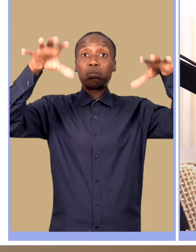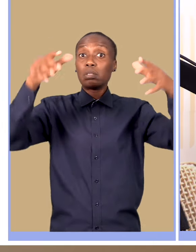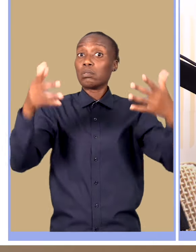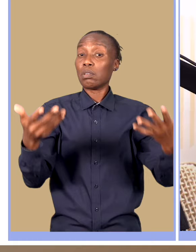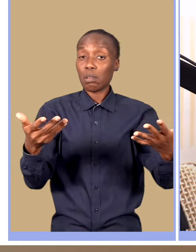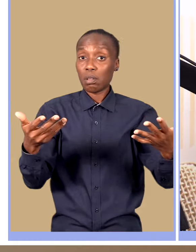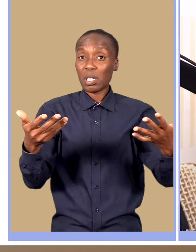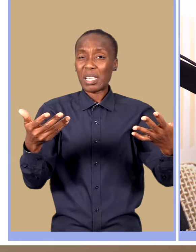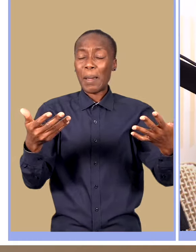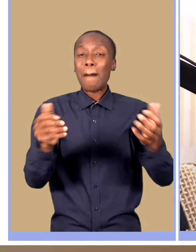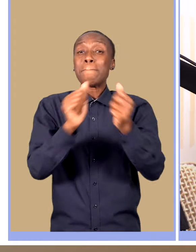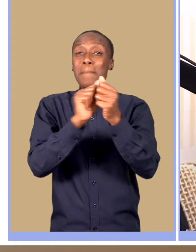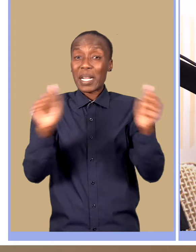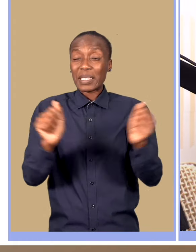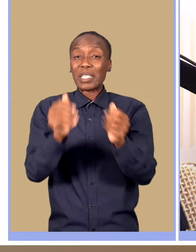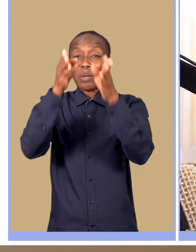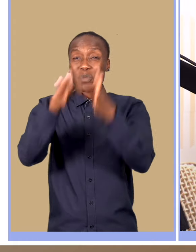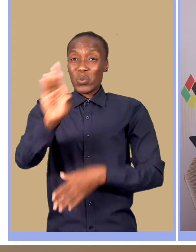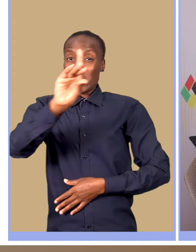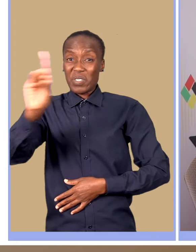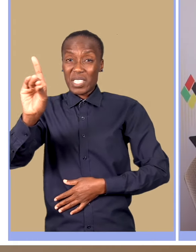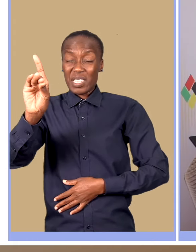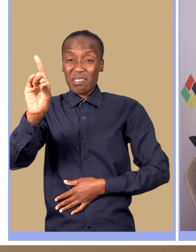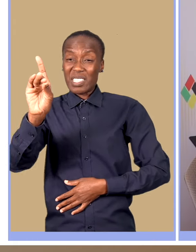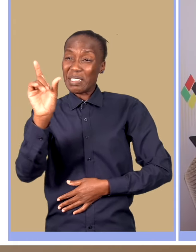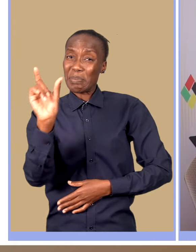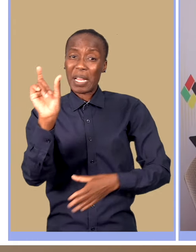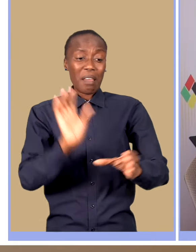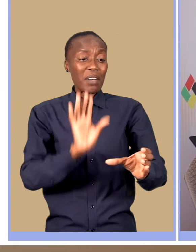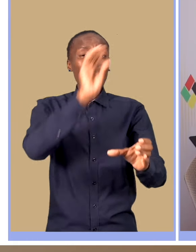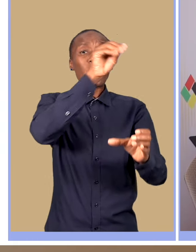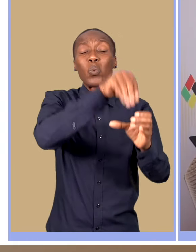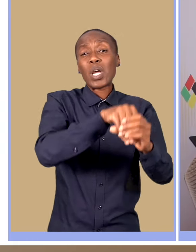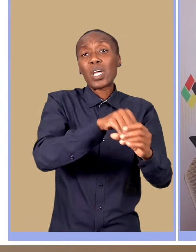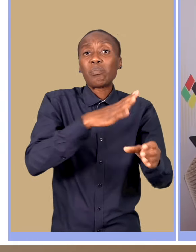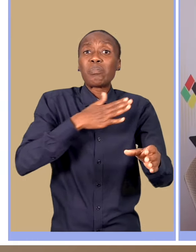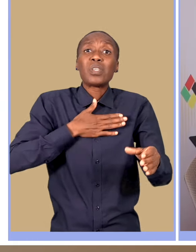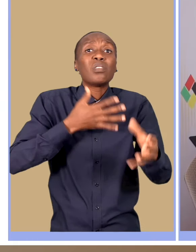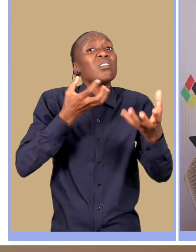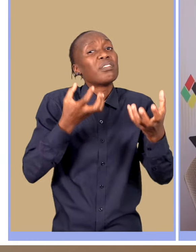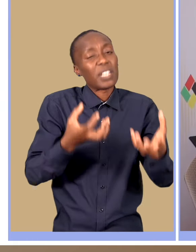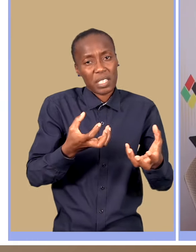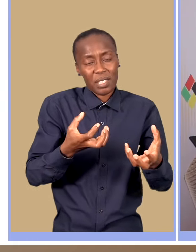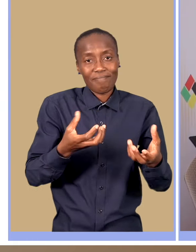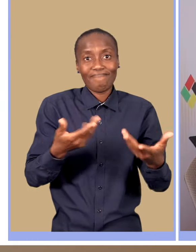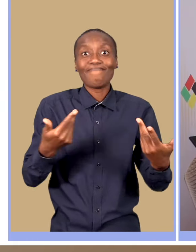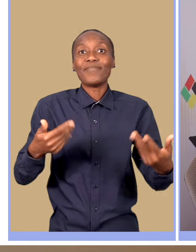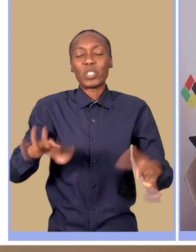é a questão da deficiência, das pessoas com deficiência. É